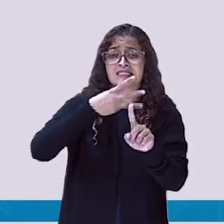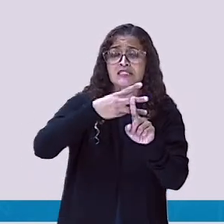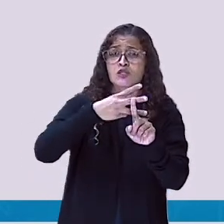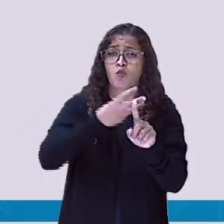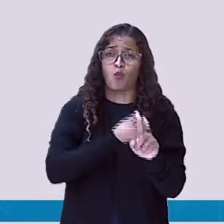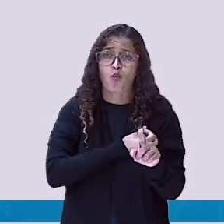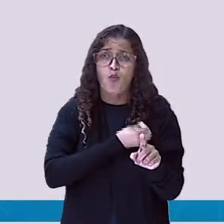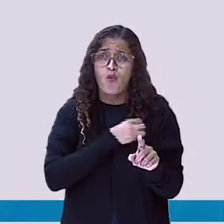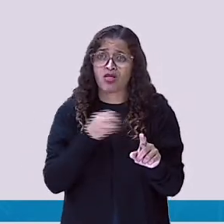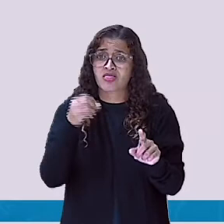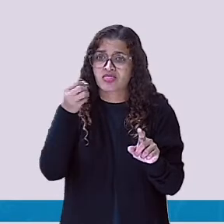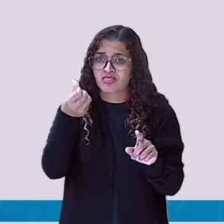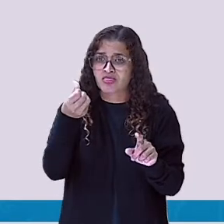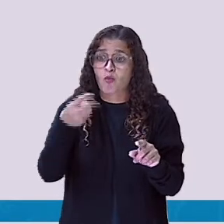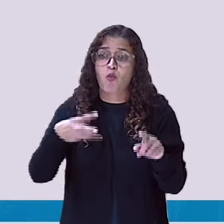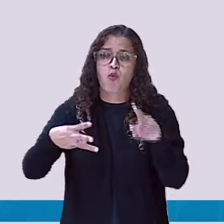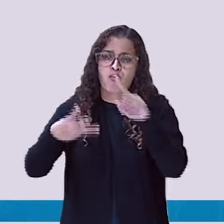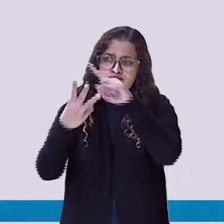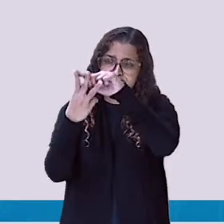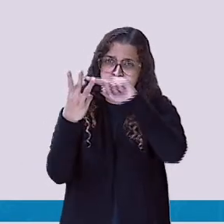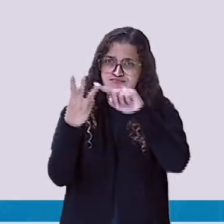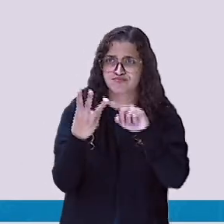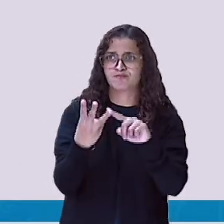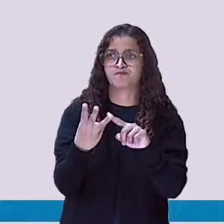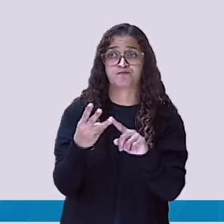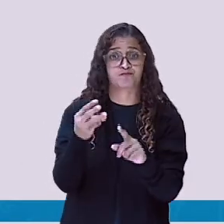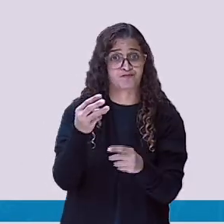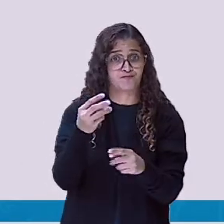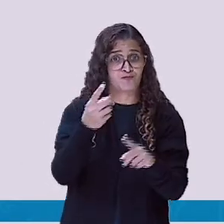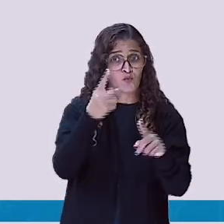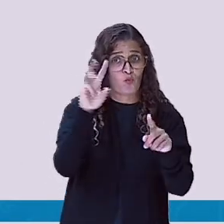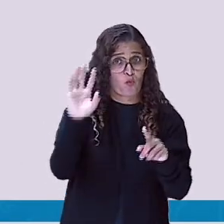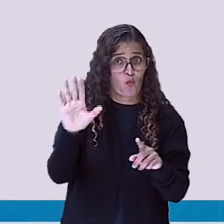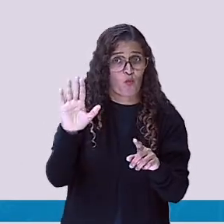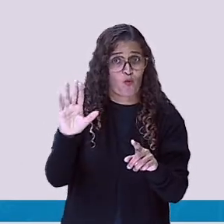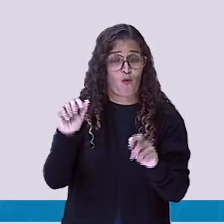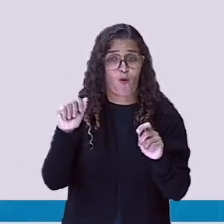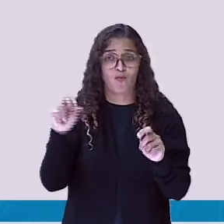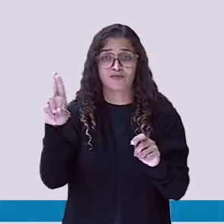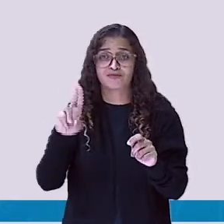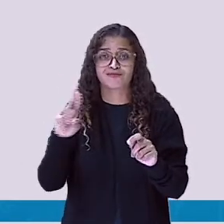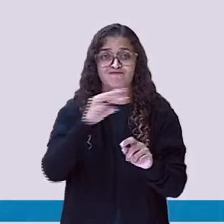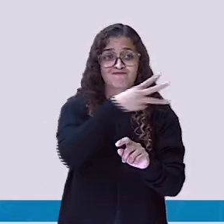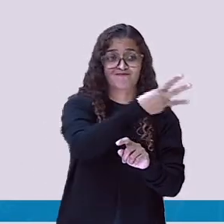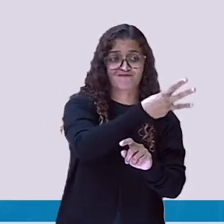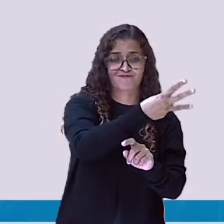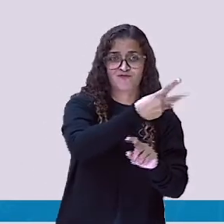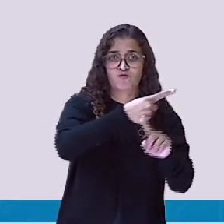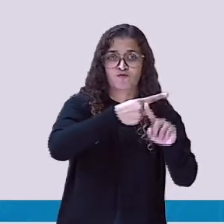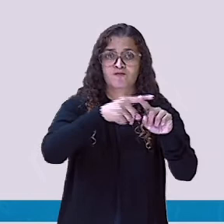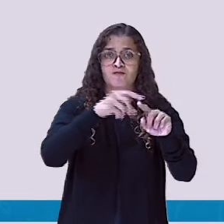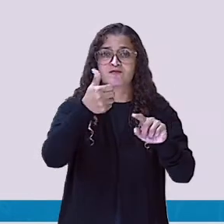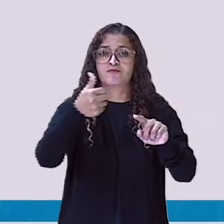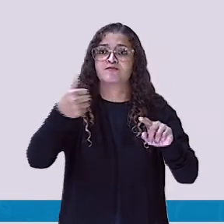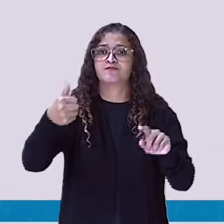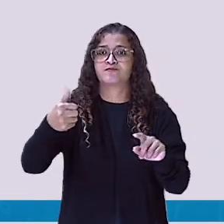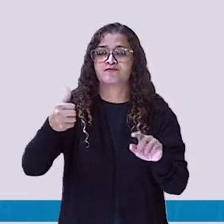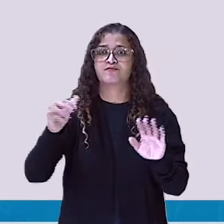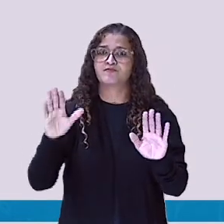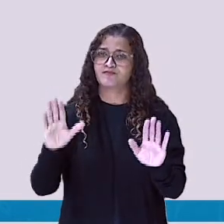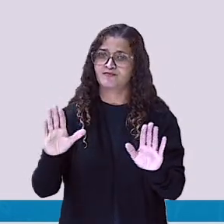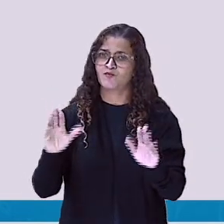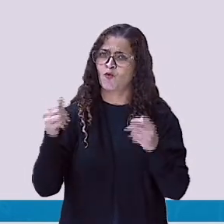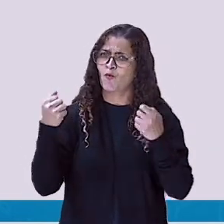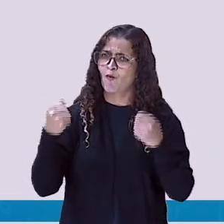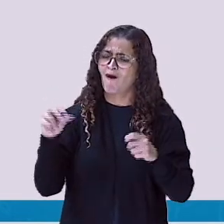número 6. Então, nós podemos fazer assim, 3 vezes o número 6. Ou nós podemos